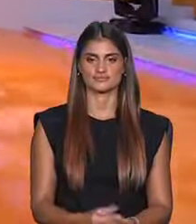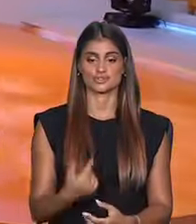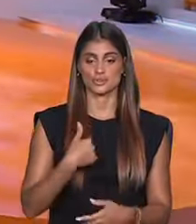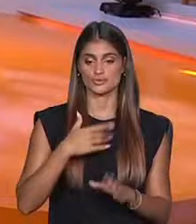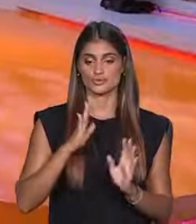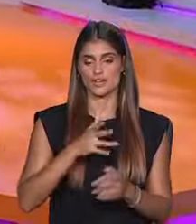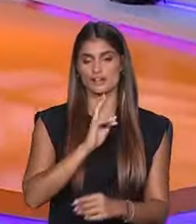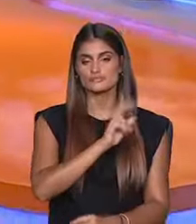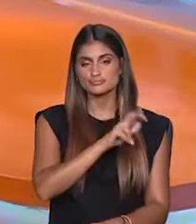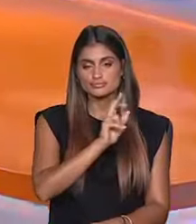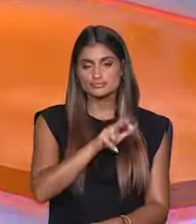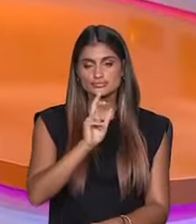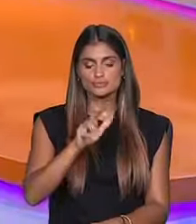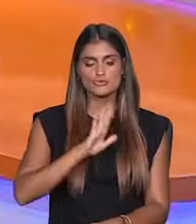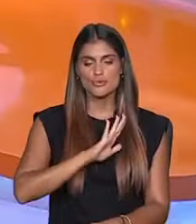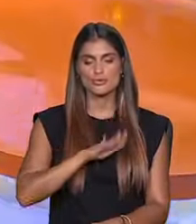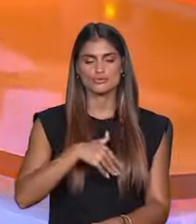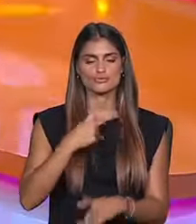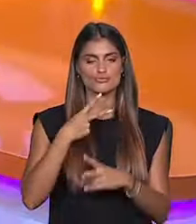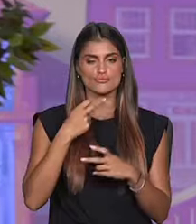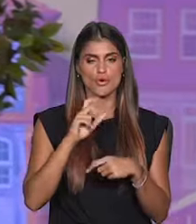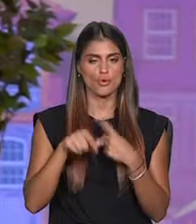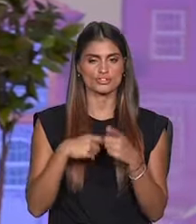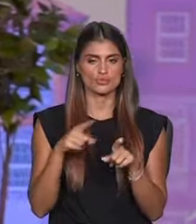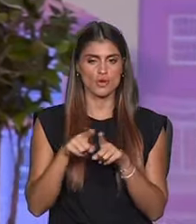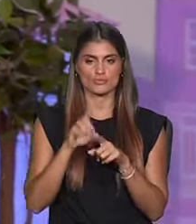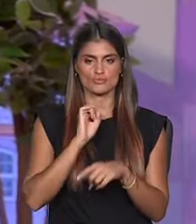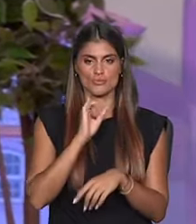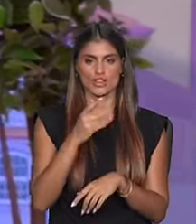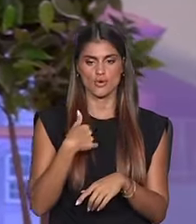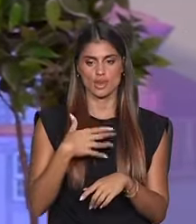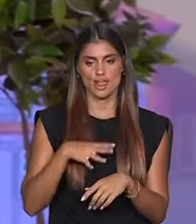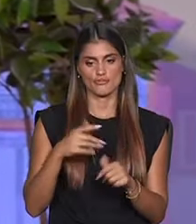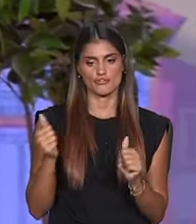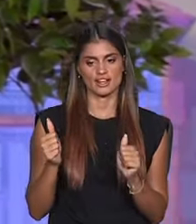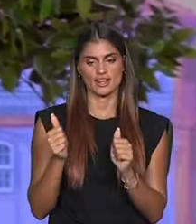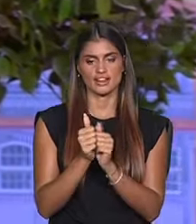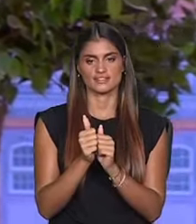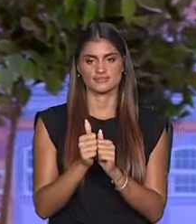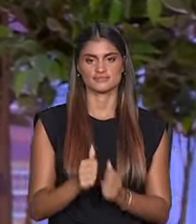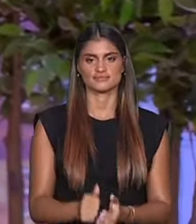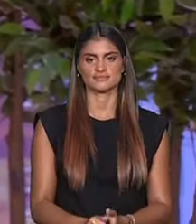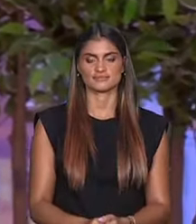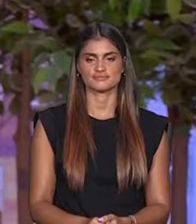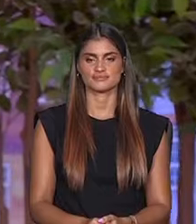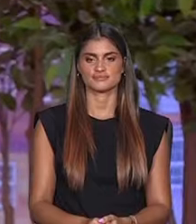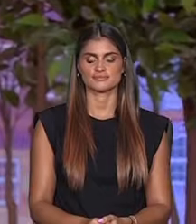casar. Já corri o mundo e não encontro outra igual com quem eu queira